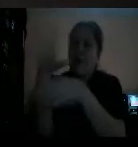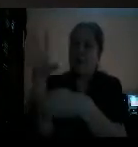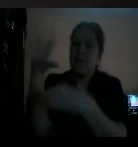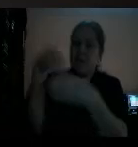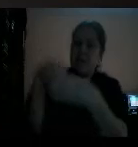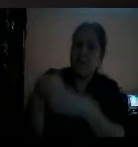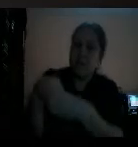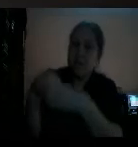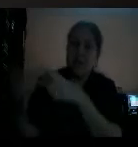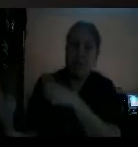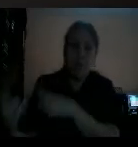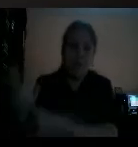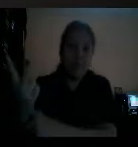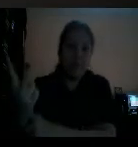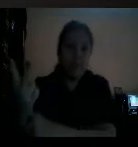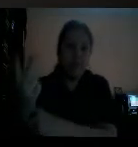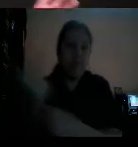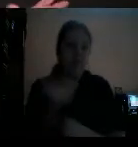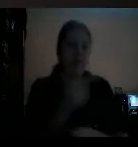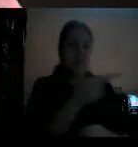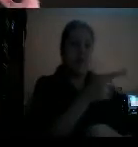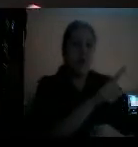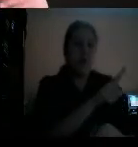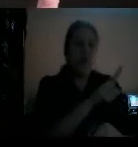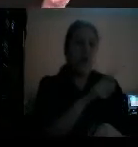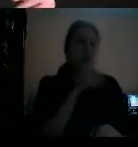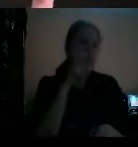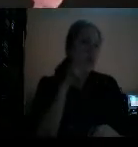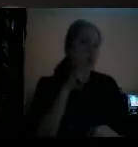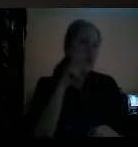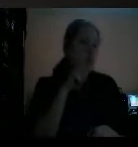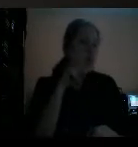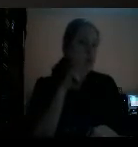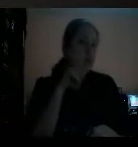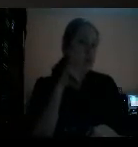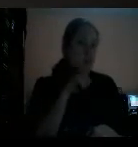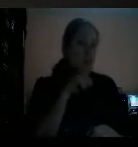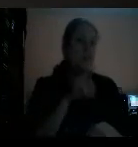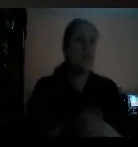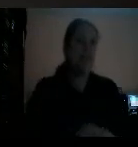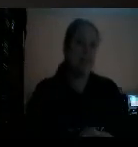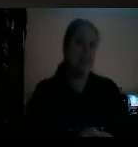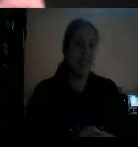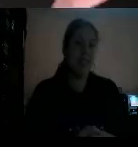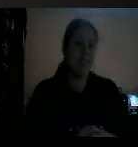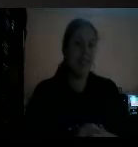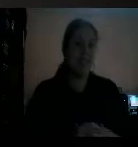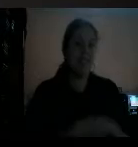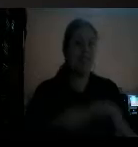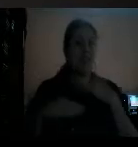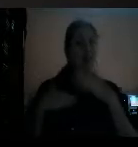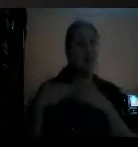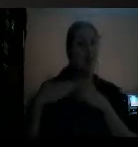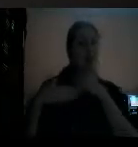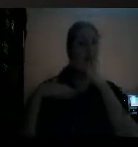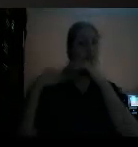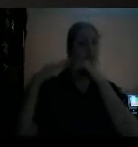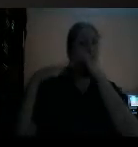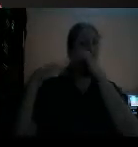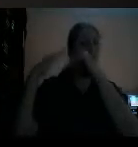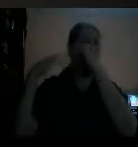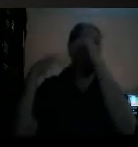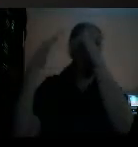Os americanos. Isso mesmo, professor. Depois vai se desenvolvendo, a gente vê lá a Segunda Guerra Mundial, os nazistas